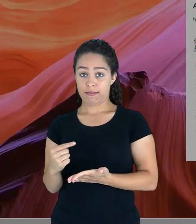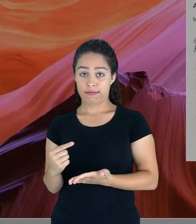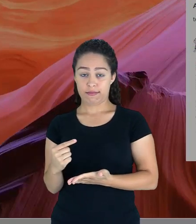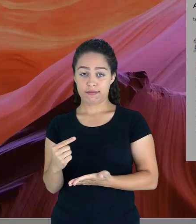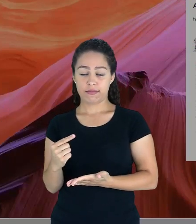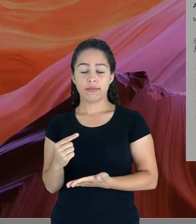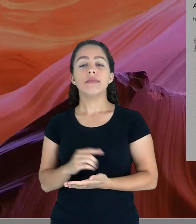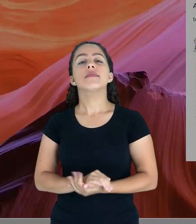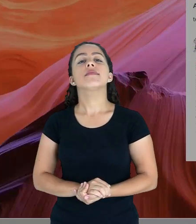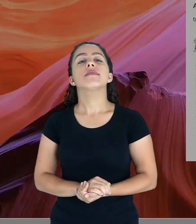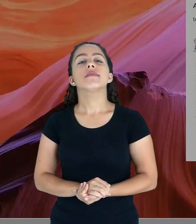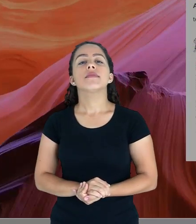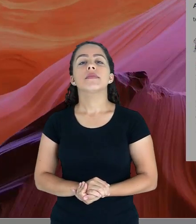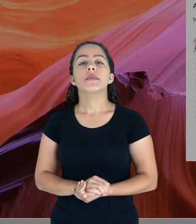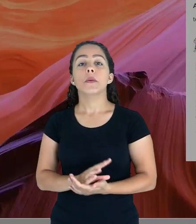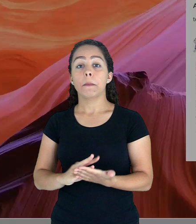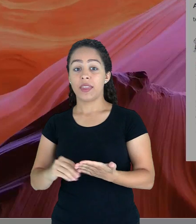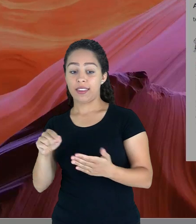Padlet.